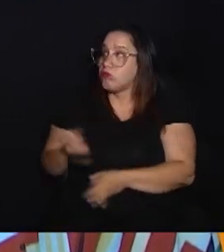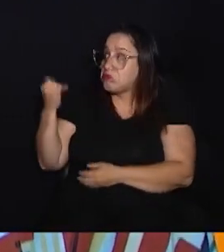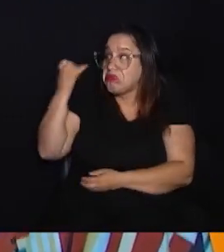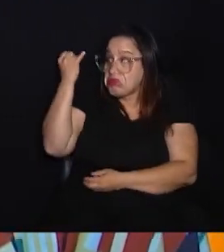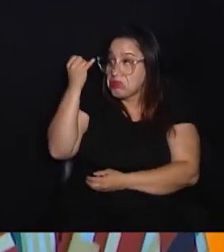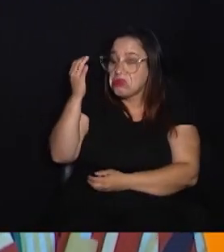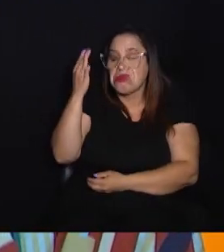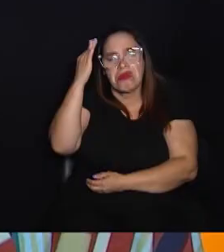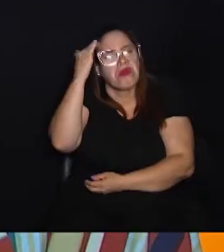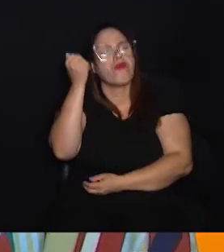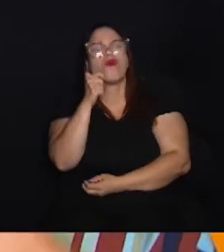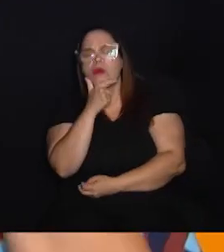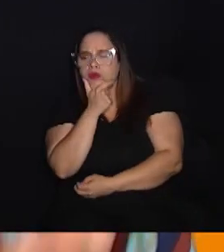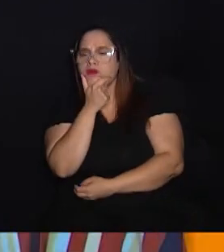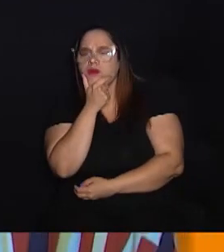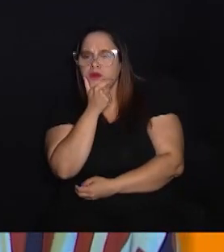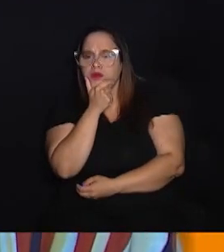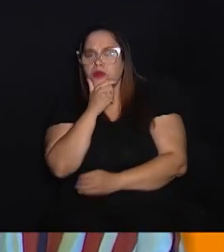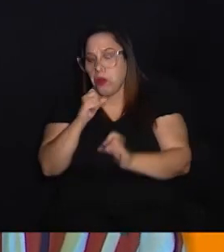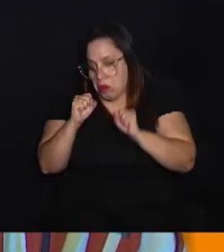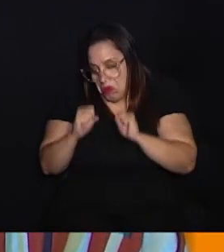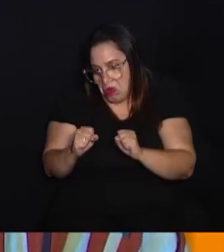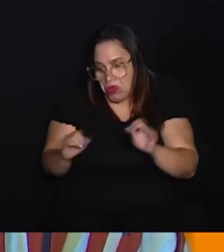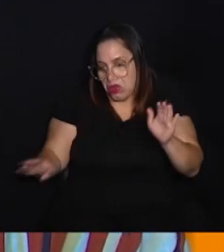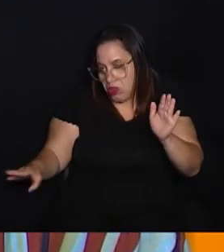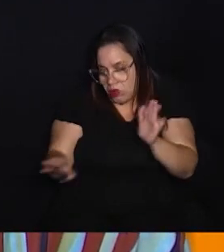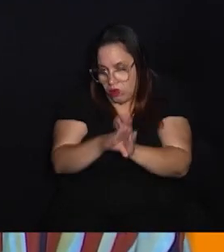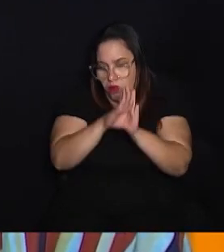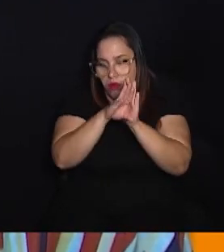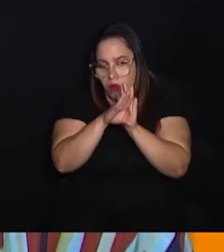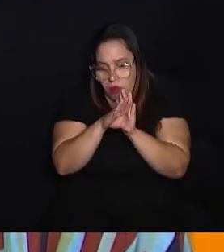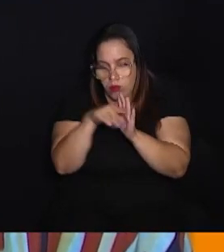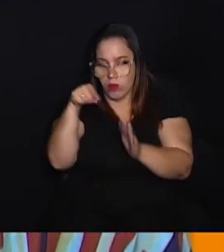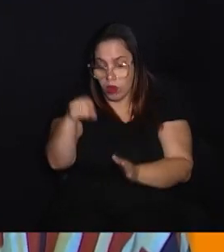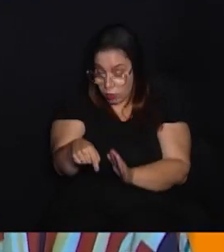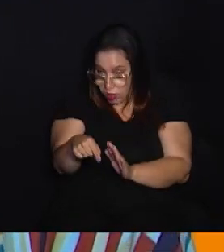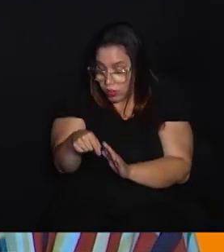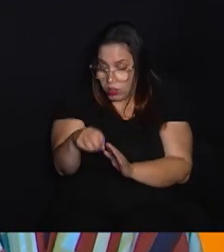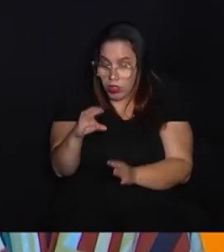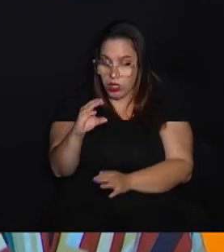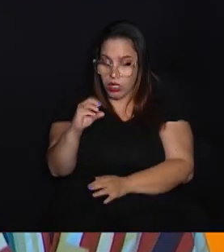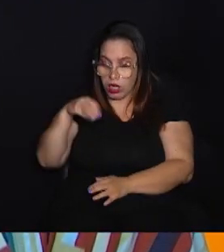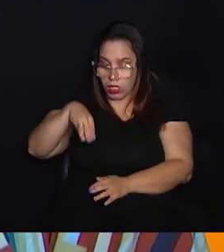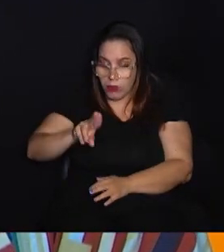pessoas saibam que podem ter acesso, né, ao CMU.